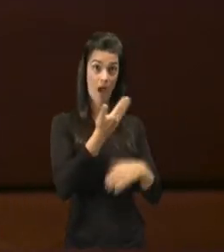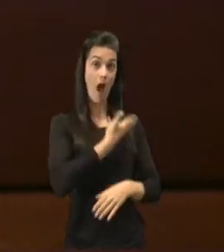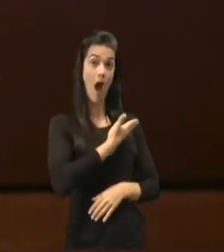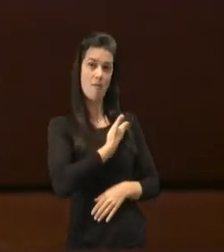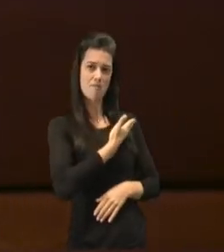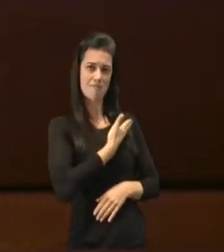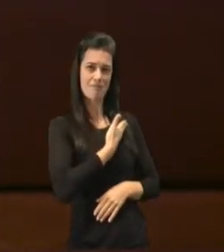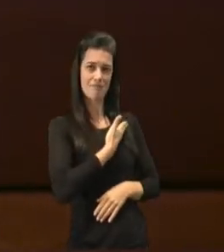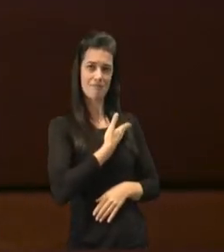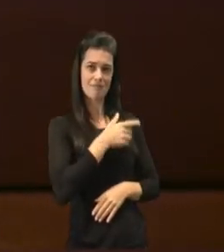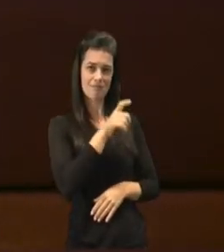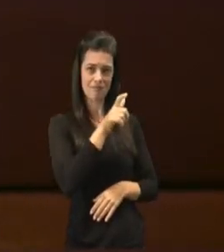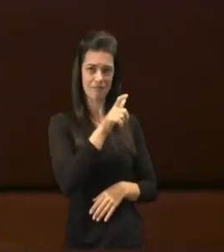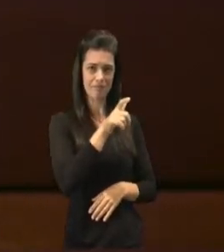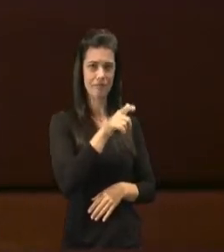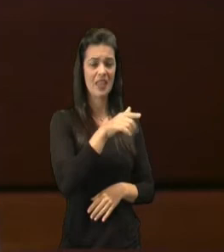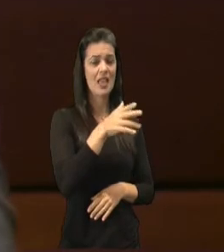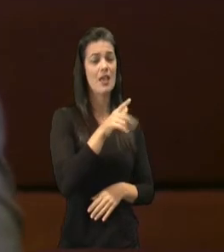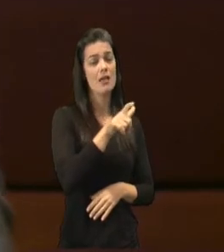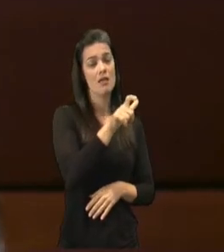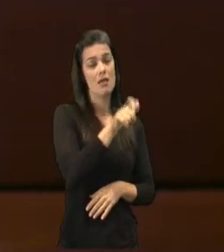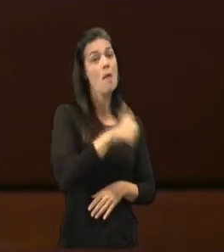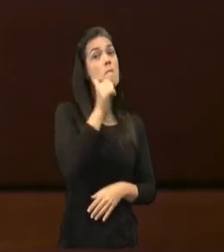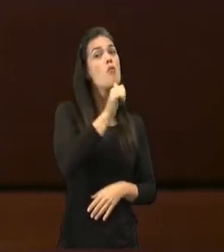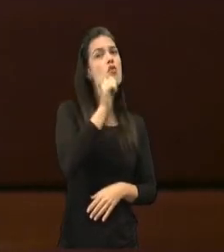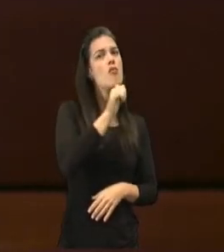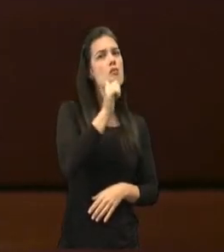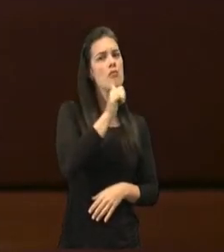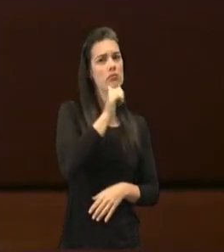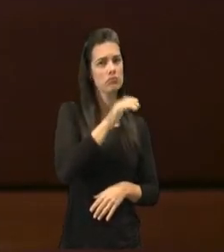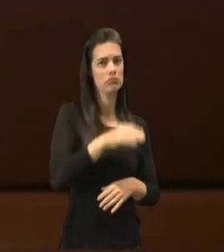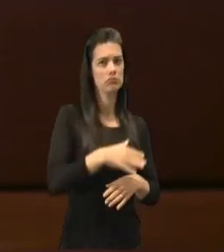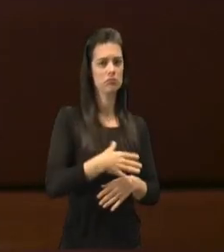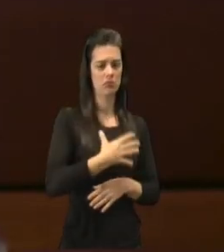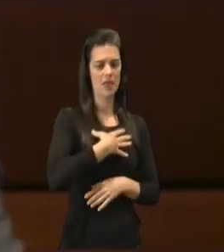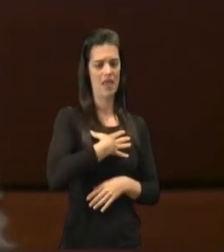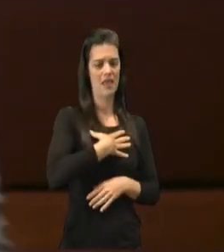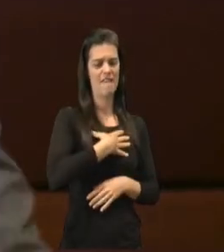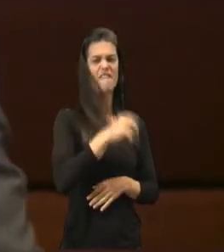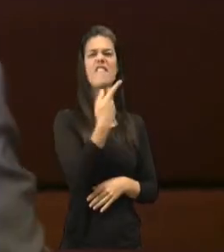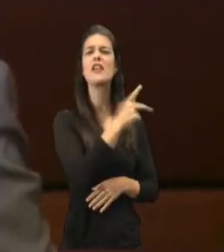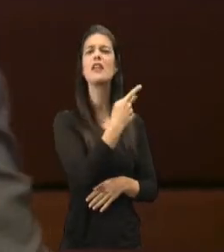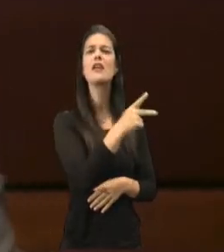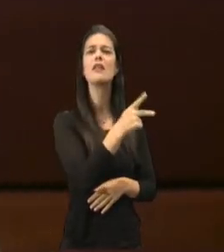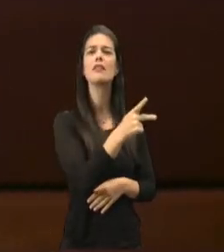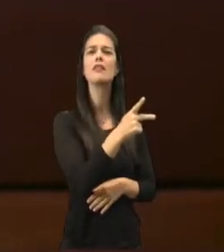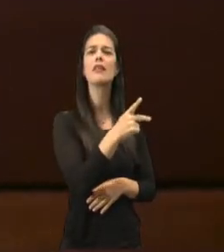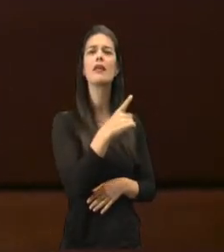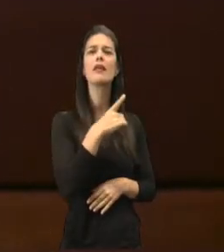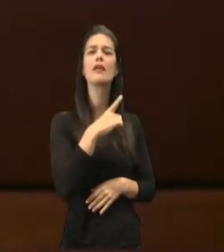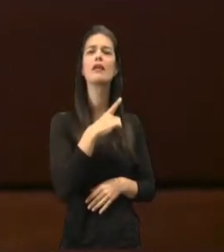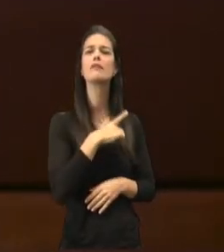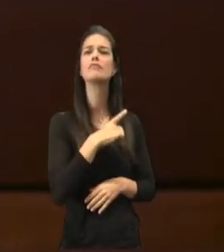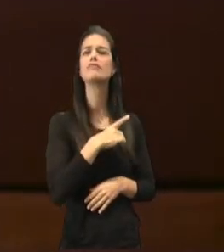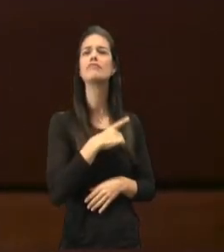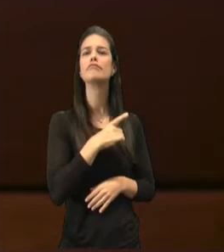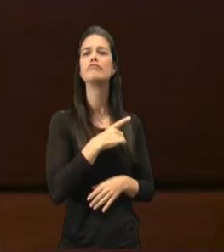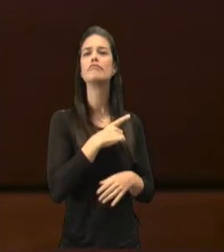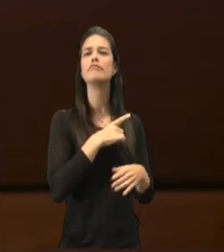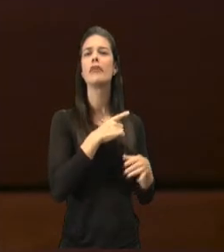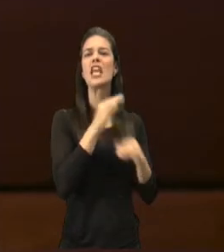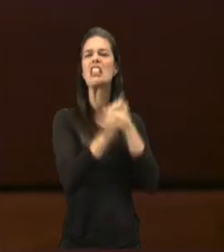vendo alguns vídeos na internet, e era uma rede de pessoas que estavam vendo, de crianças, adolescentes, de 10, 11